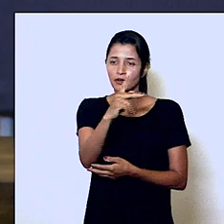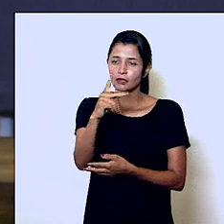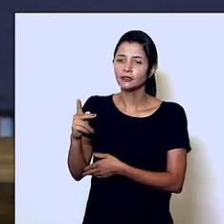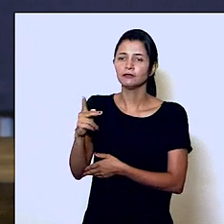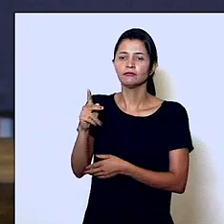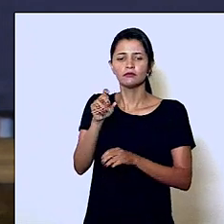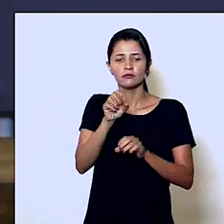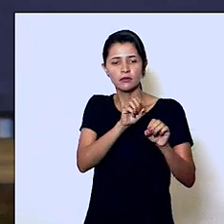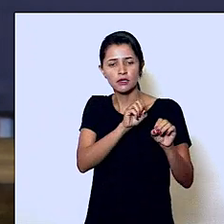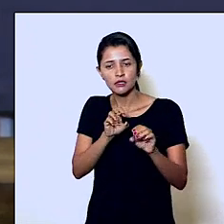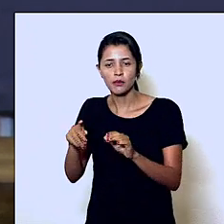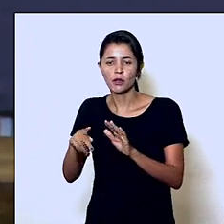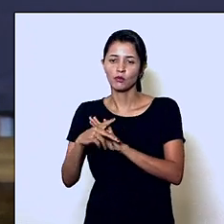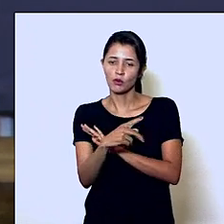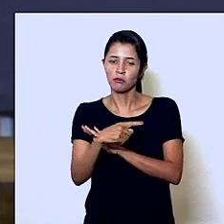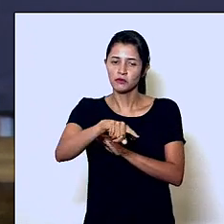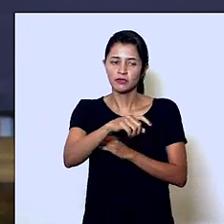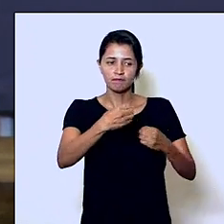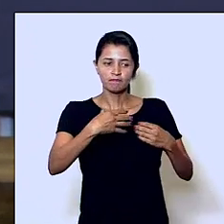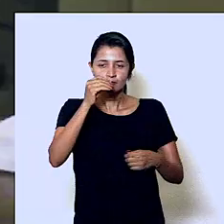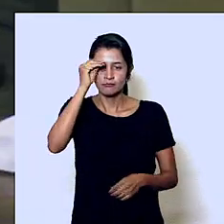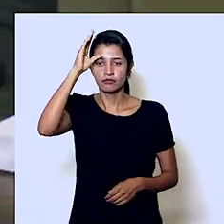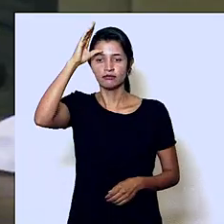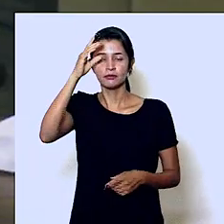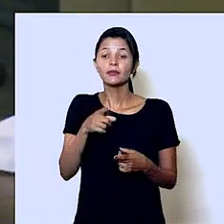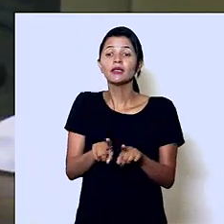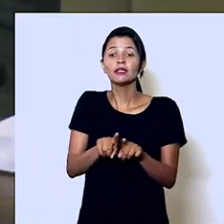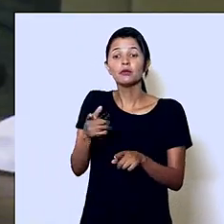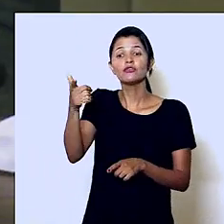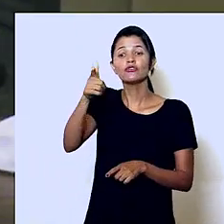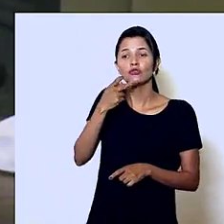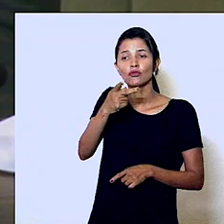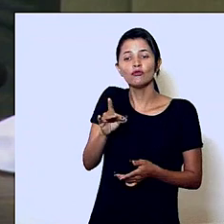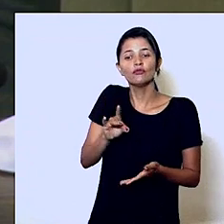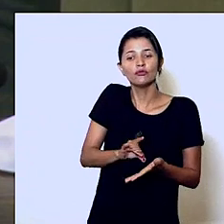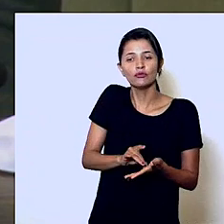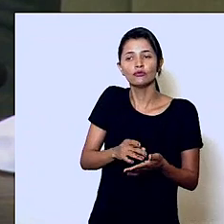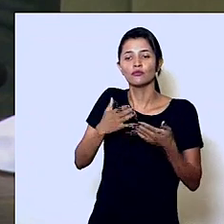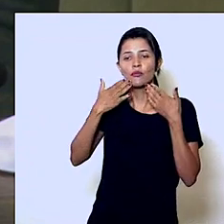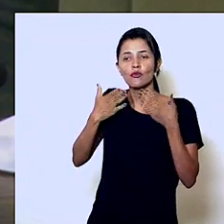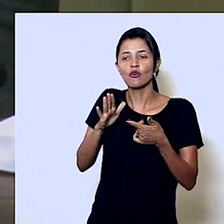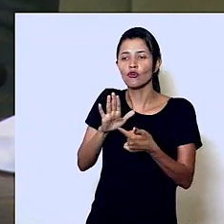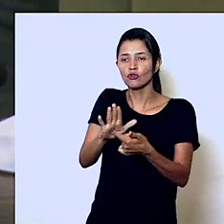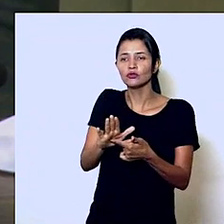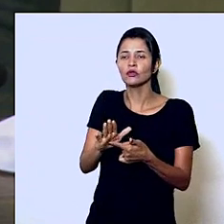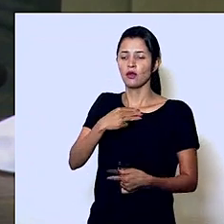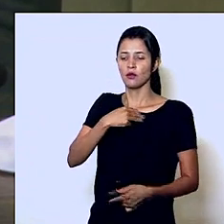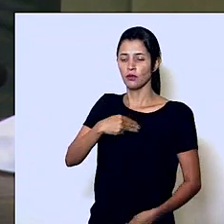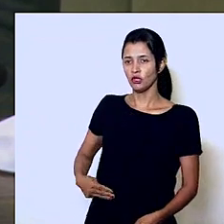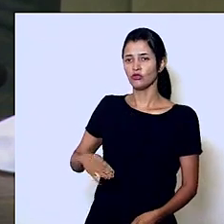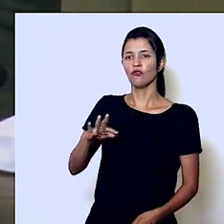que receberam dele, e mais uma vez manifesta o seu reconhecimento ao ministro Carlos França, ao ministro João